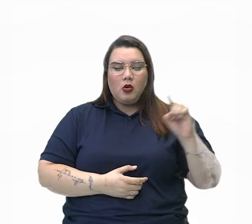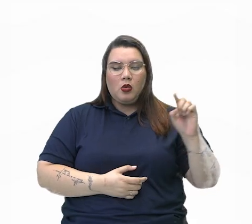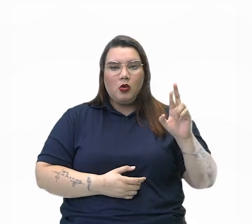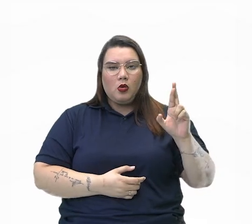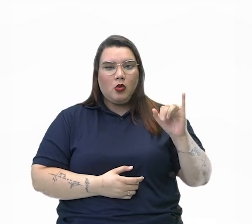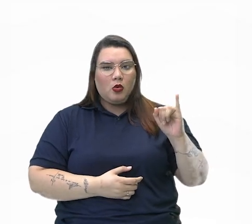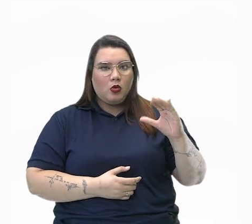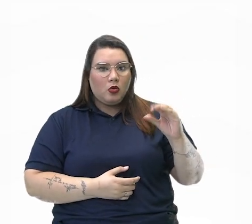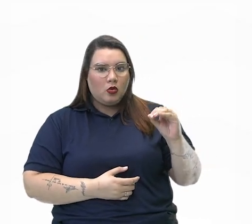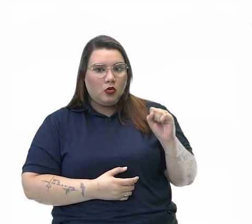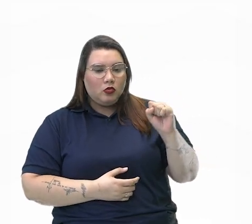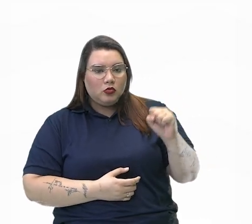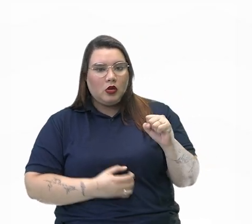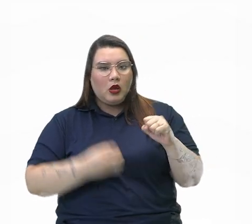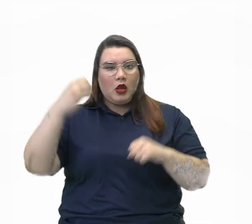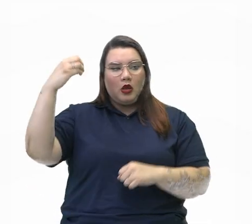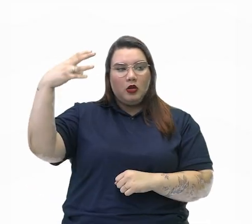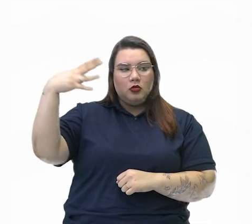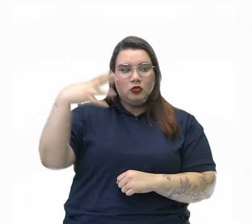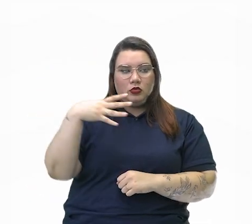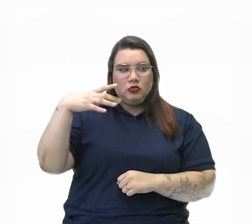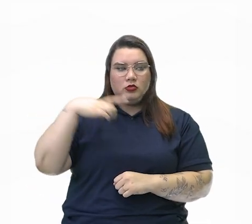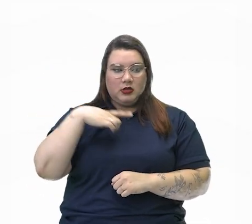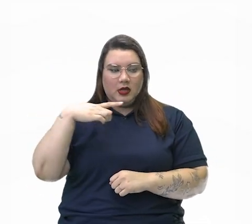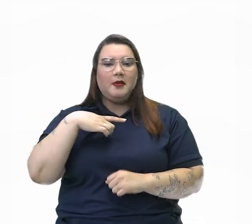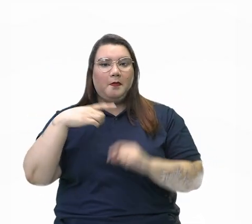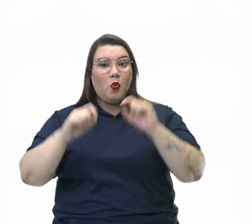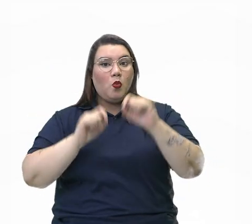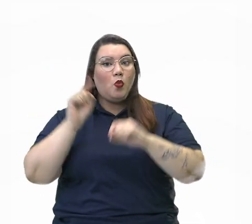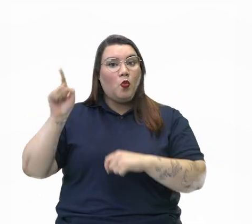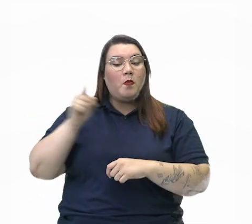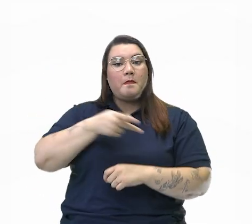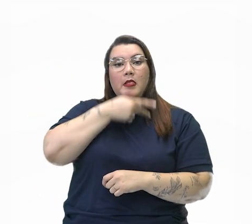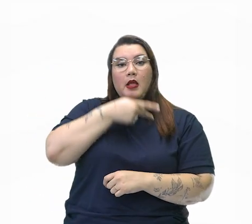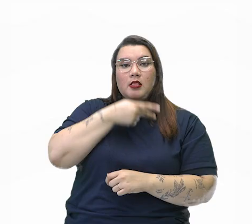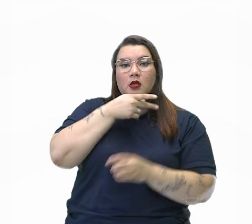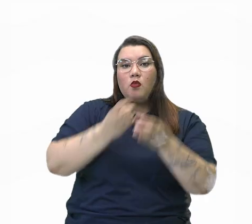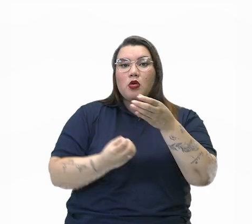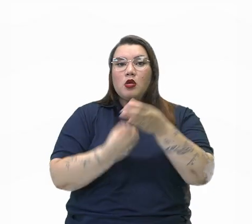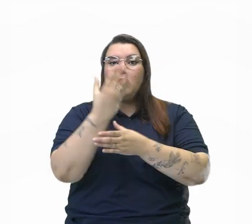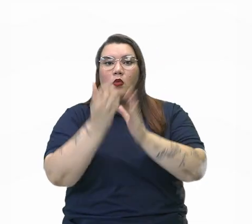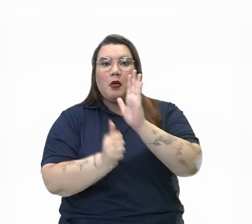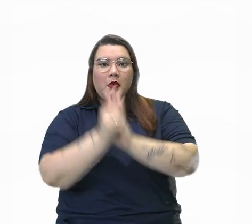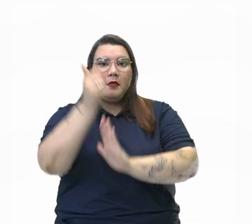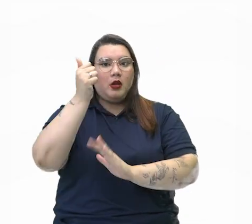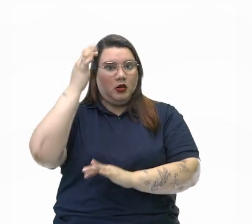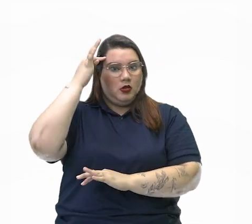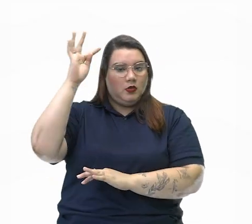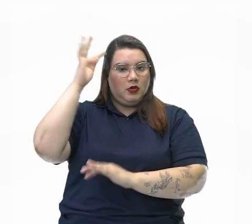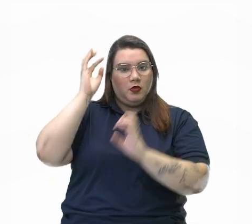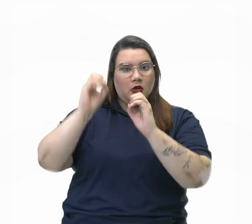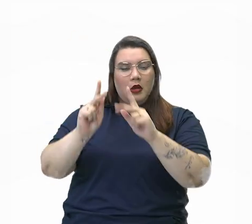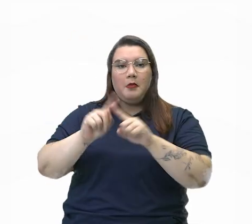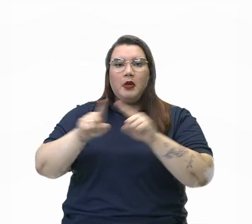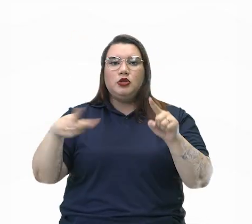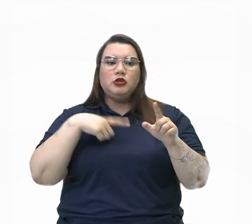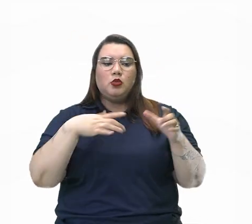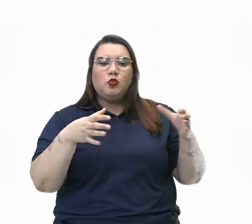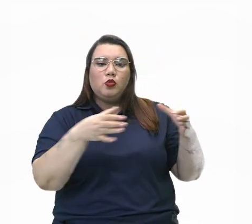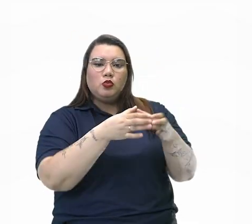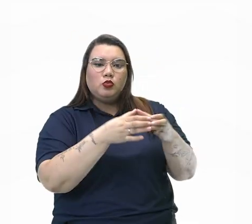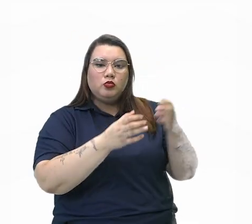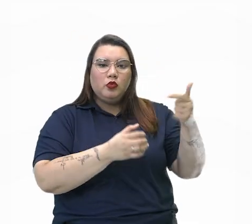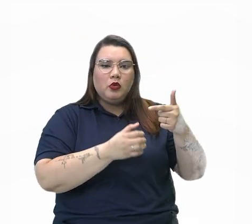luz emanasse dos corpos luminosos na forma de partículas muito